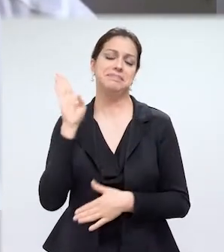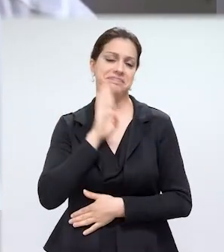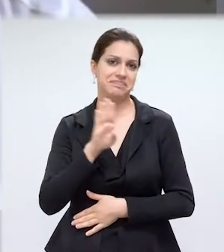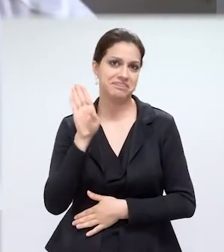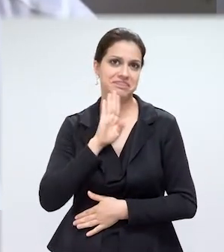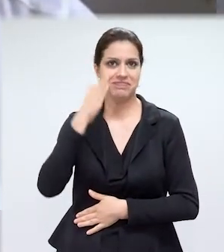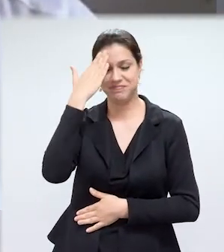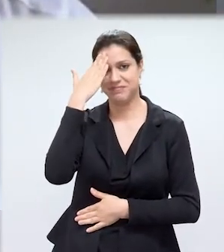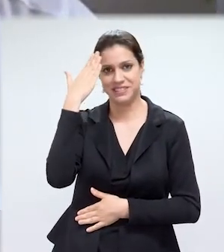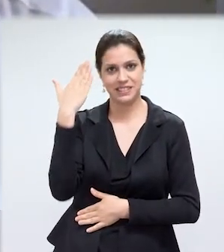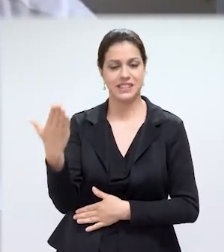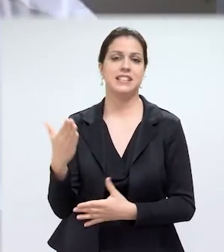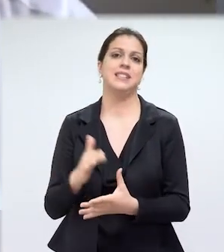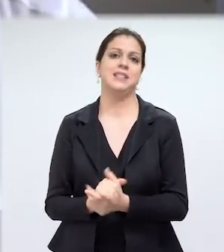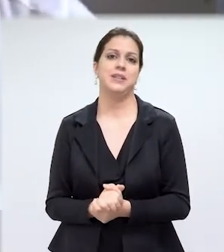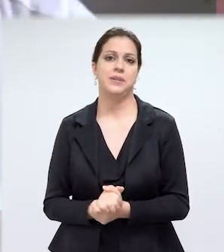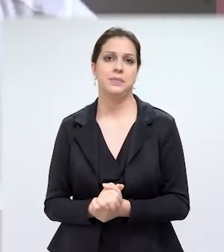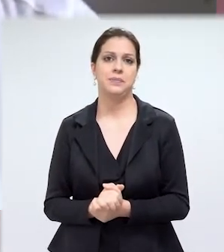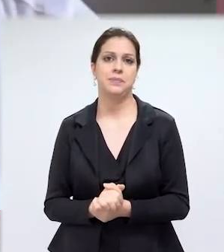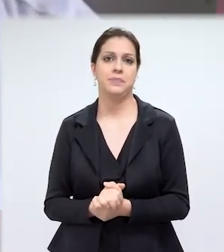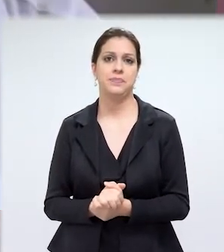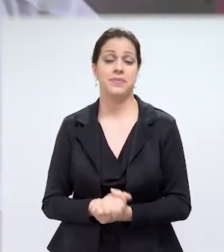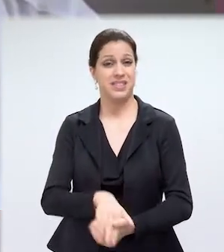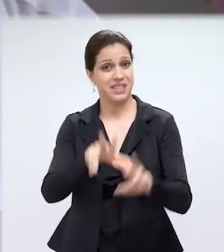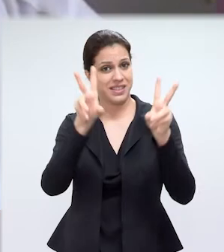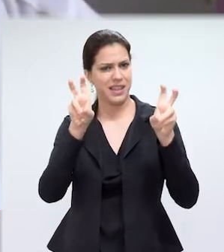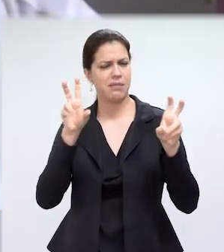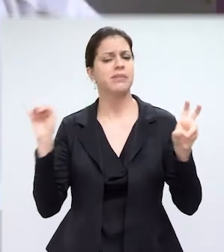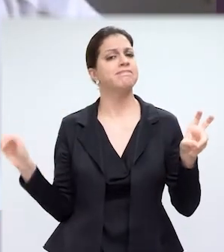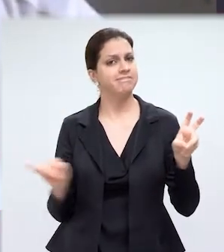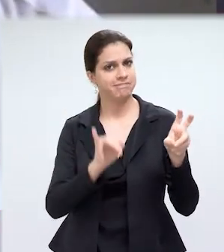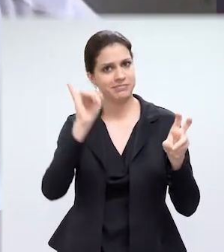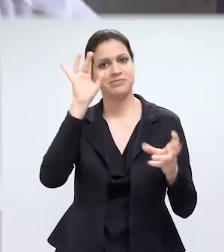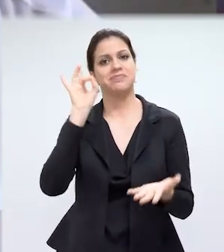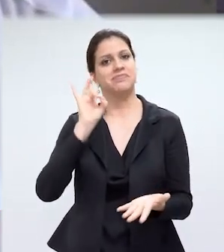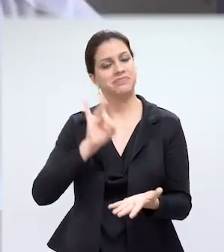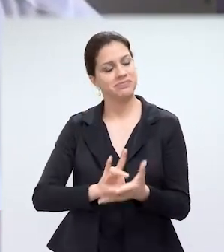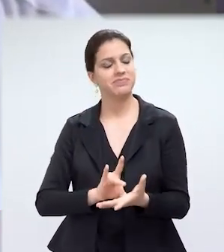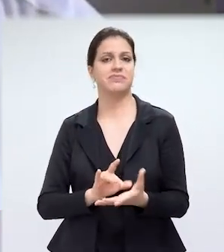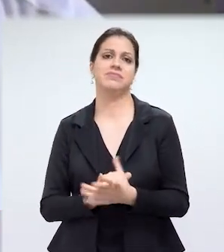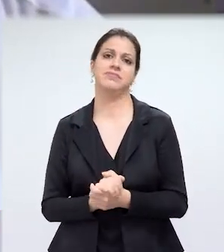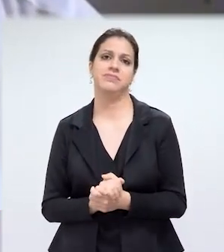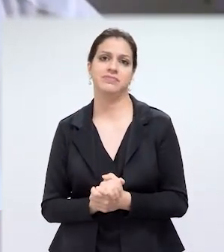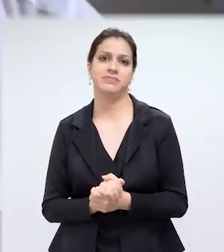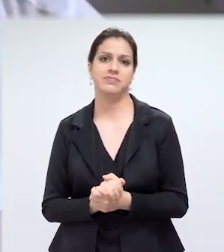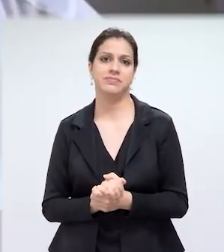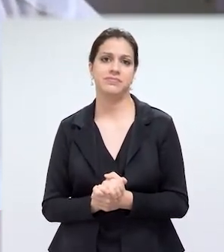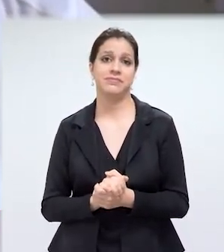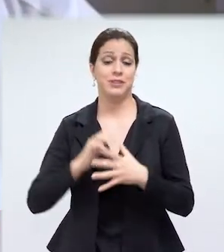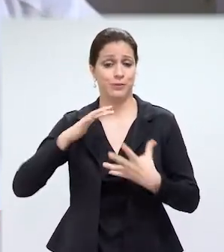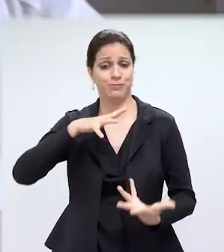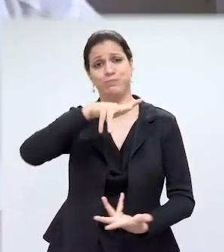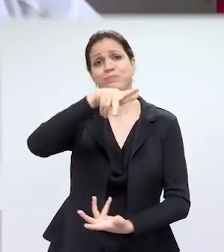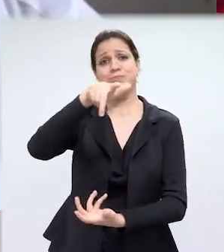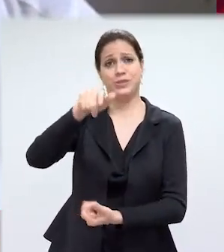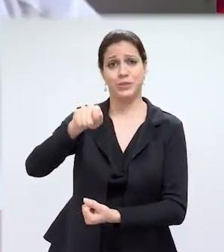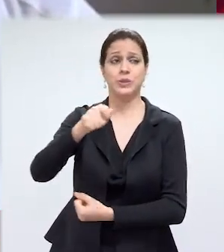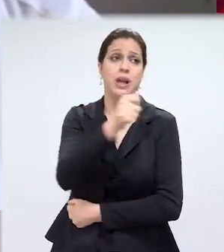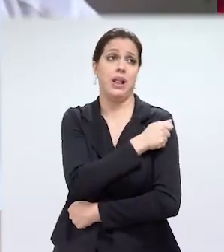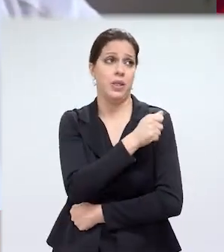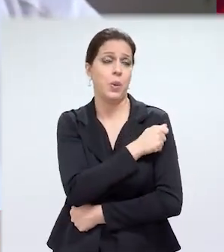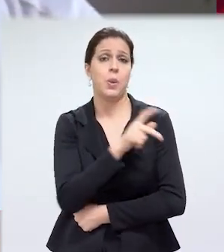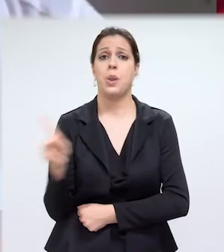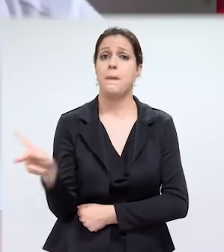sua disponibilidade. O bate-papo foi muito legal, sem dúvida nenhuma, aqui com um tema de grande importância, de